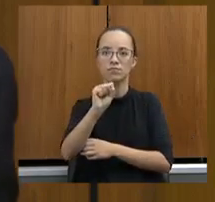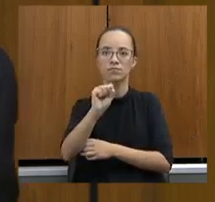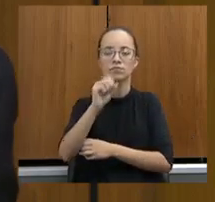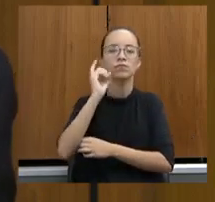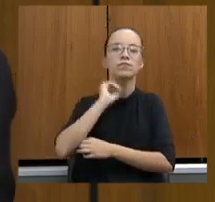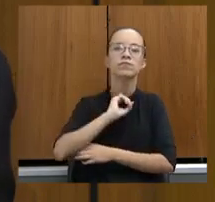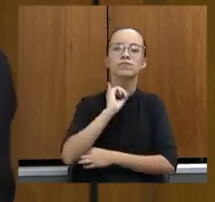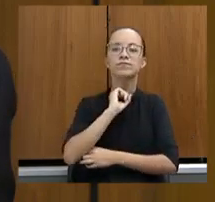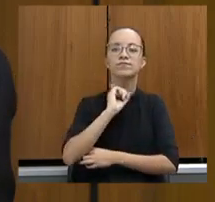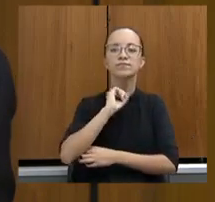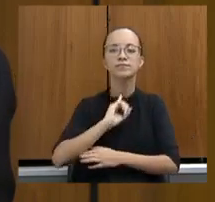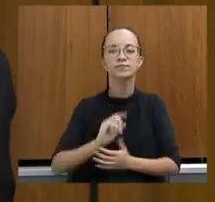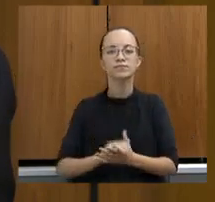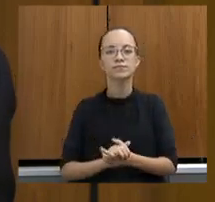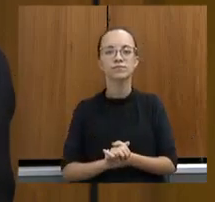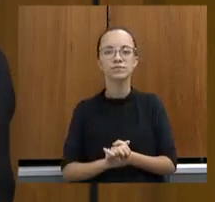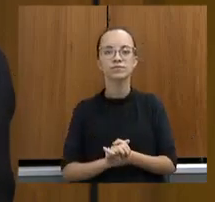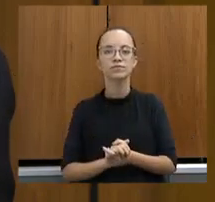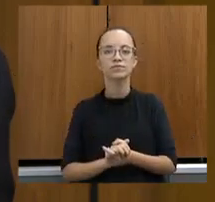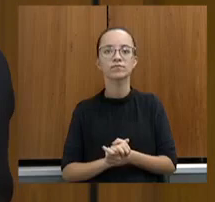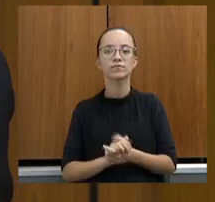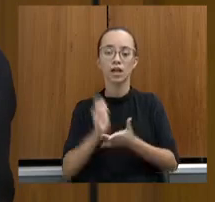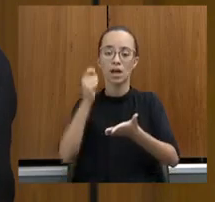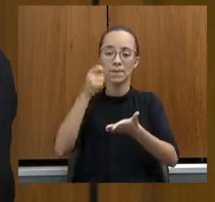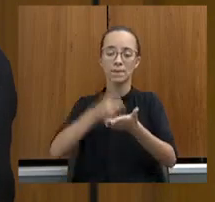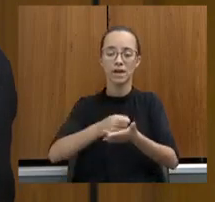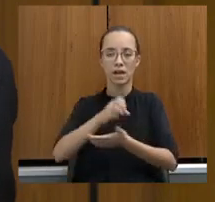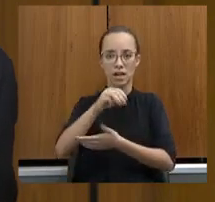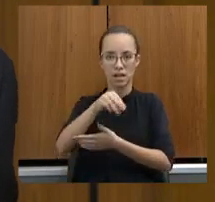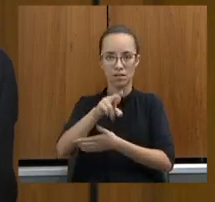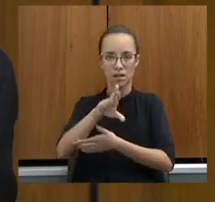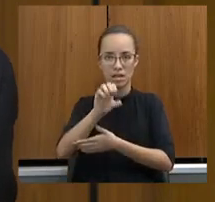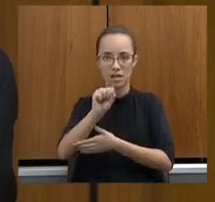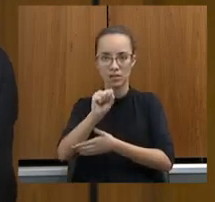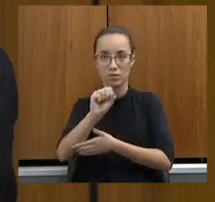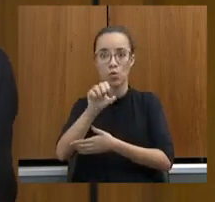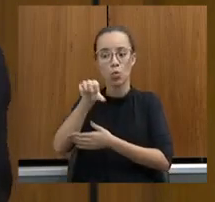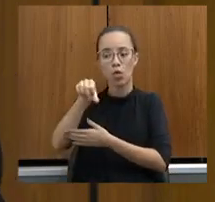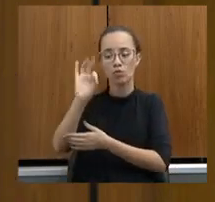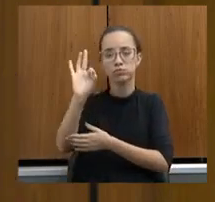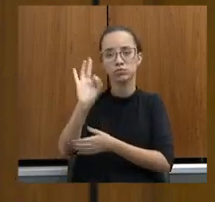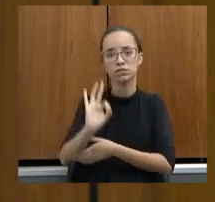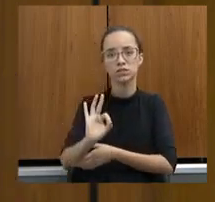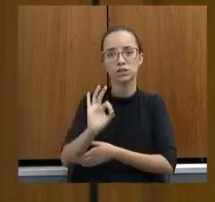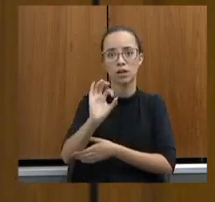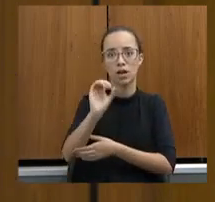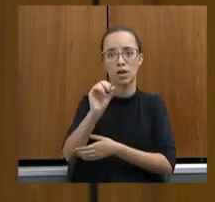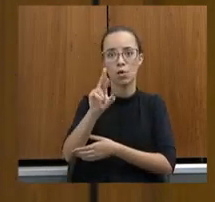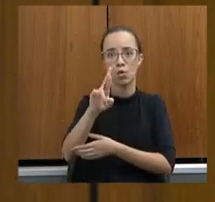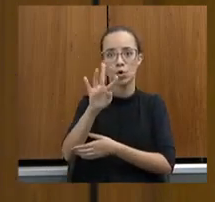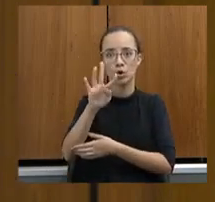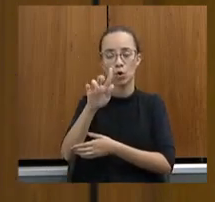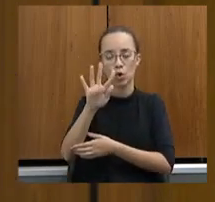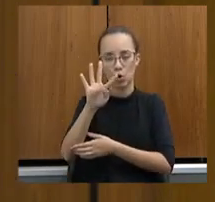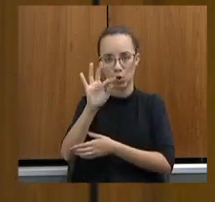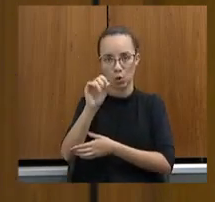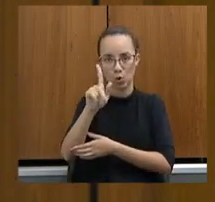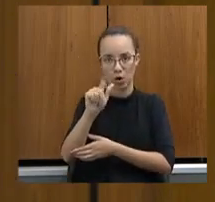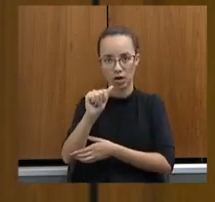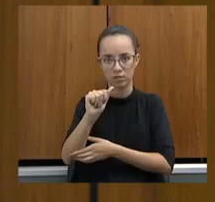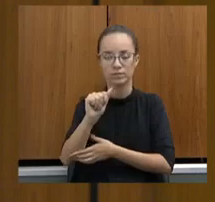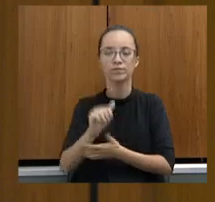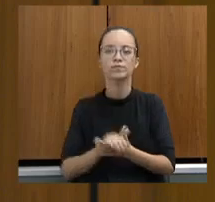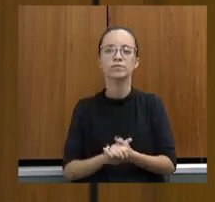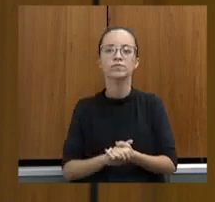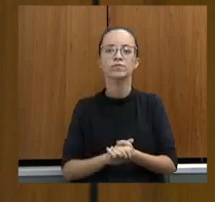Minas Gerais a outorga paga pela MRS 9%. 9,47 por